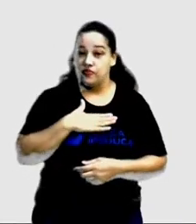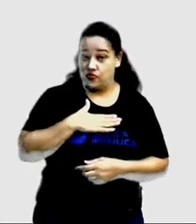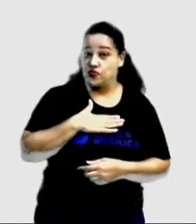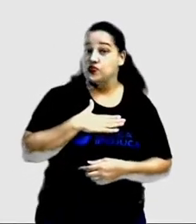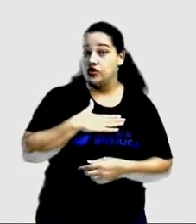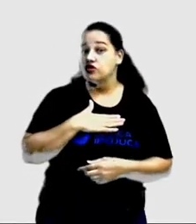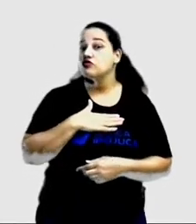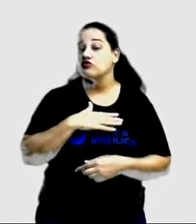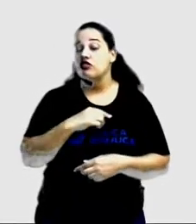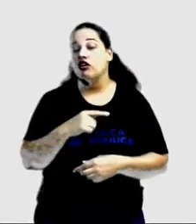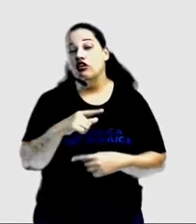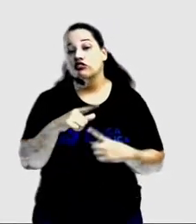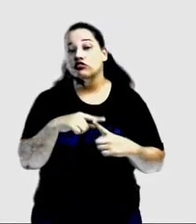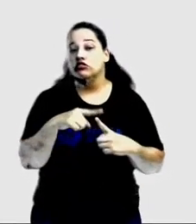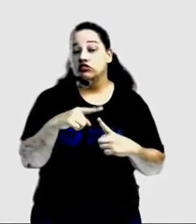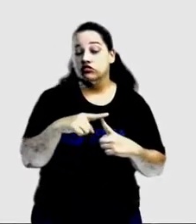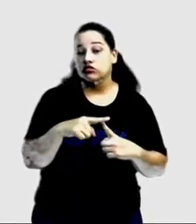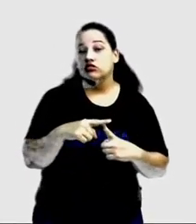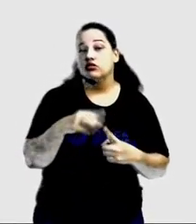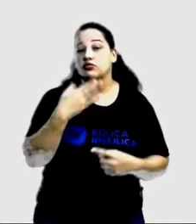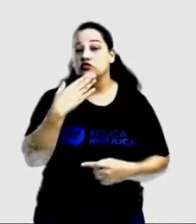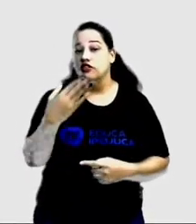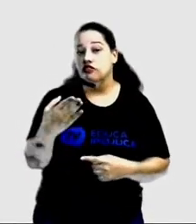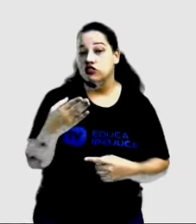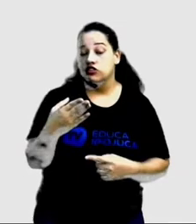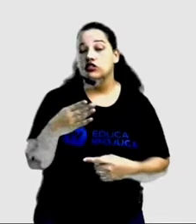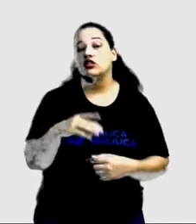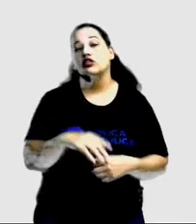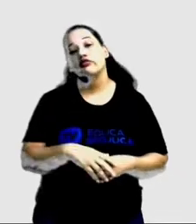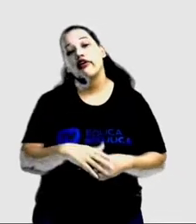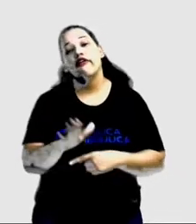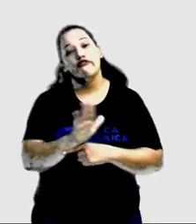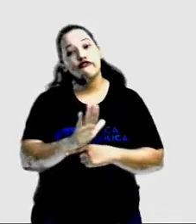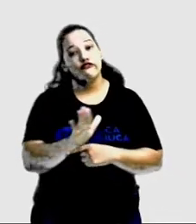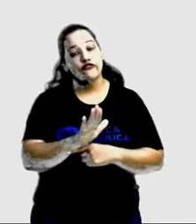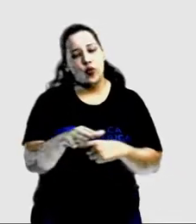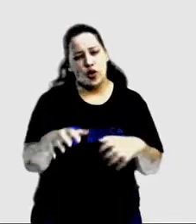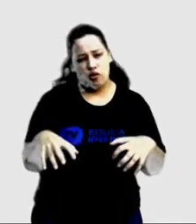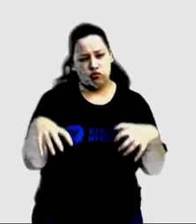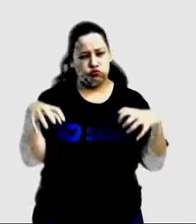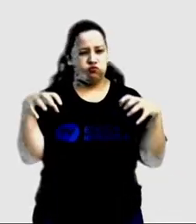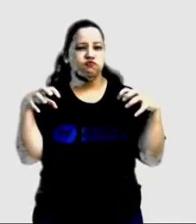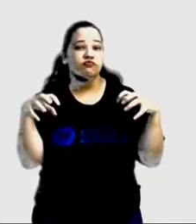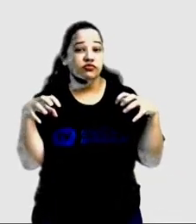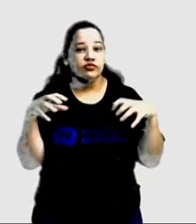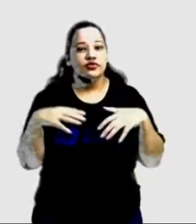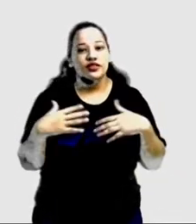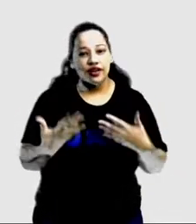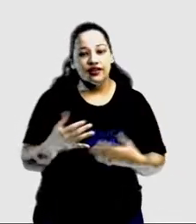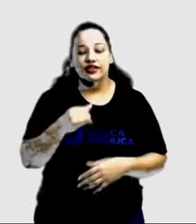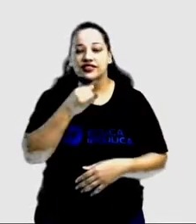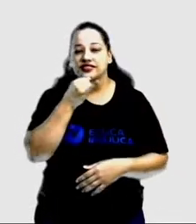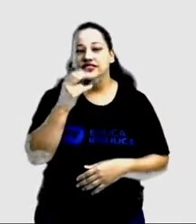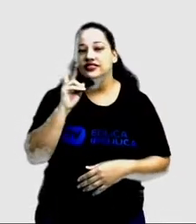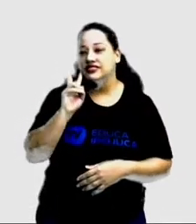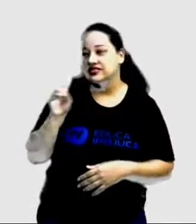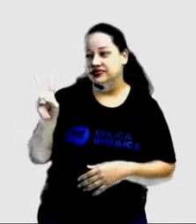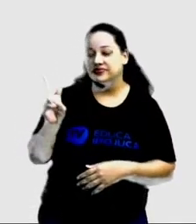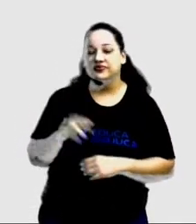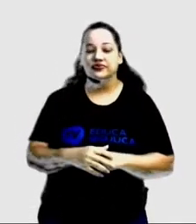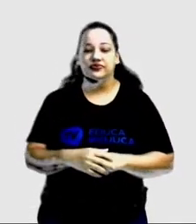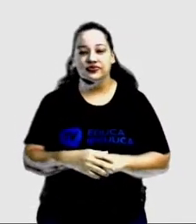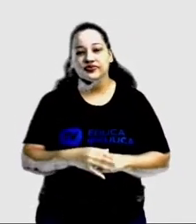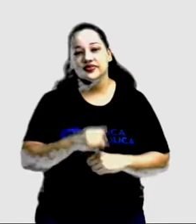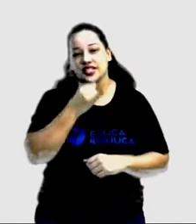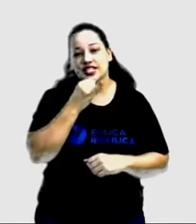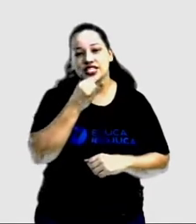certo? É o horror, filmes de terror. Então, vamos para o exemplo. We always watch